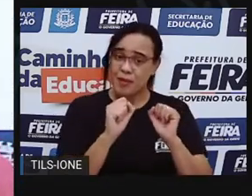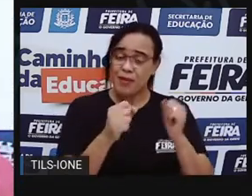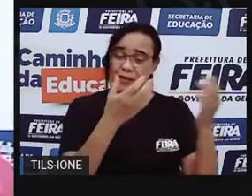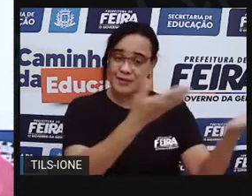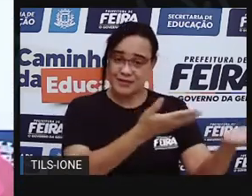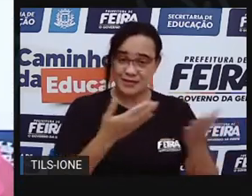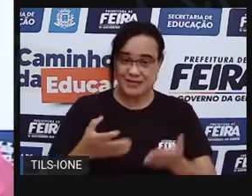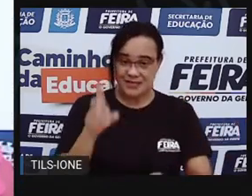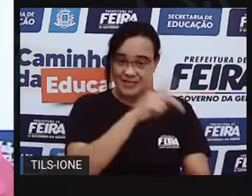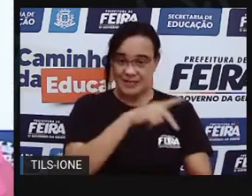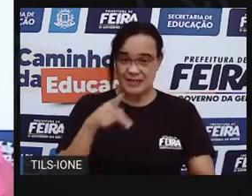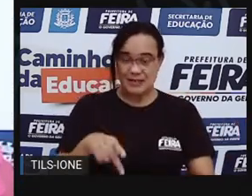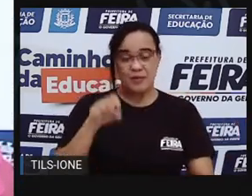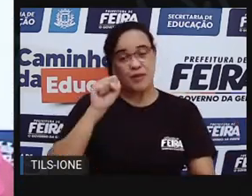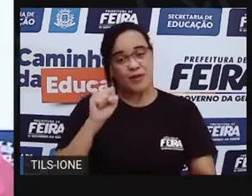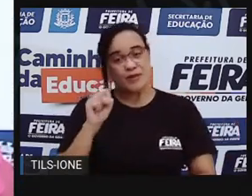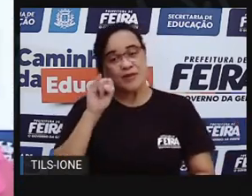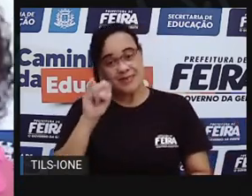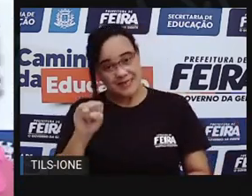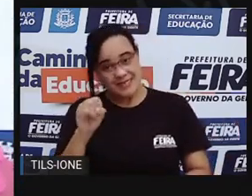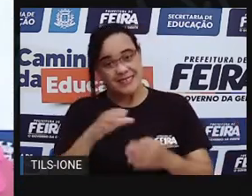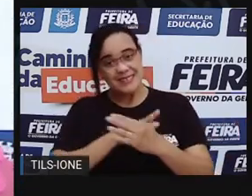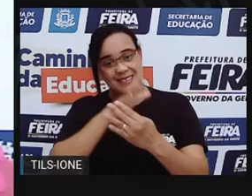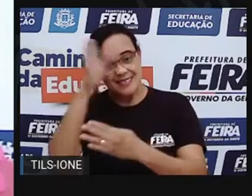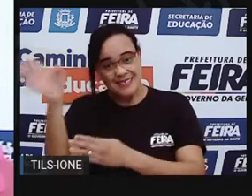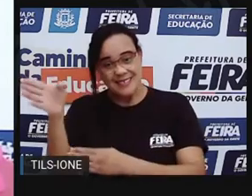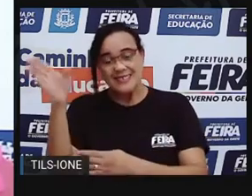minha casa almoçar.